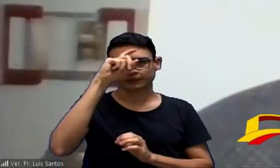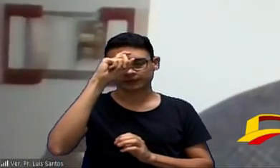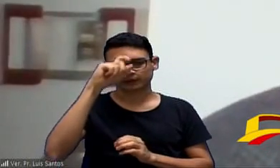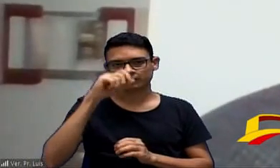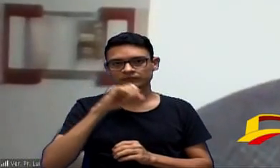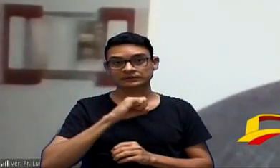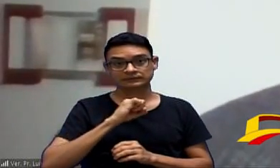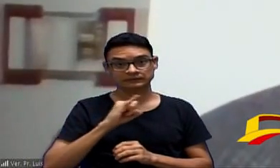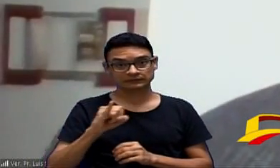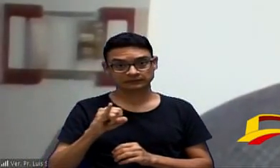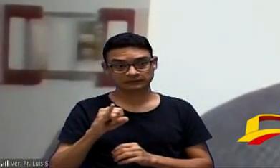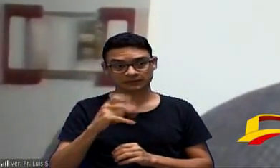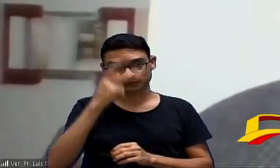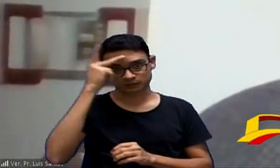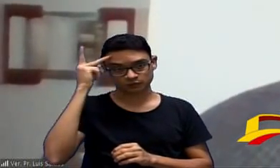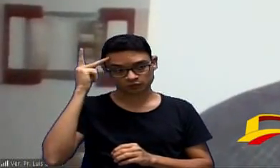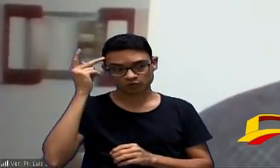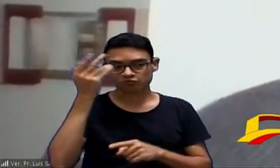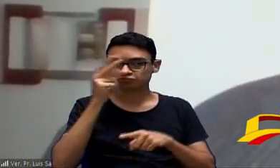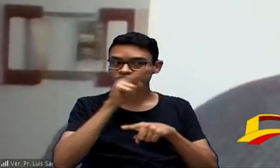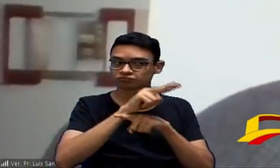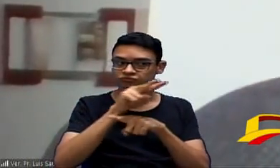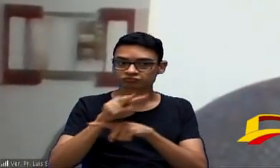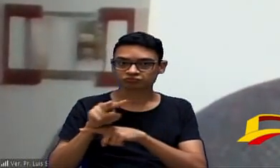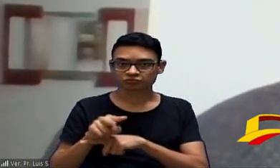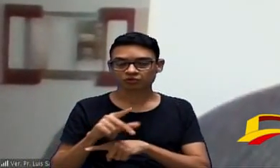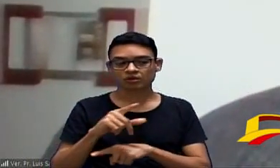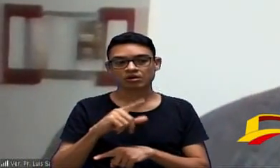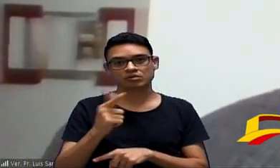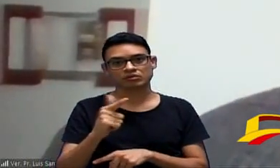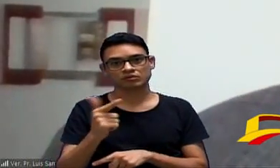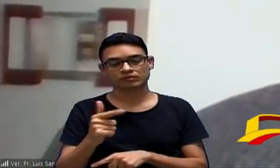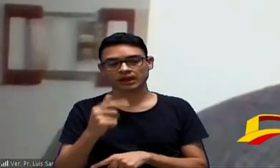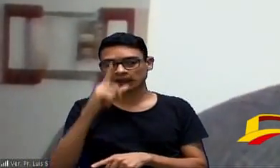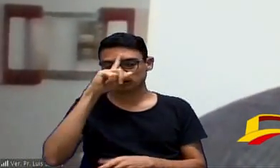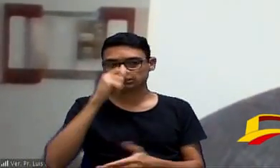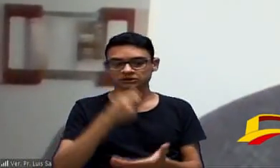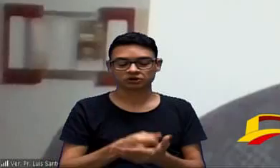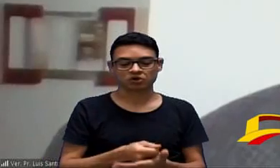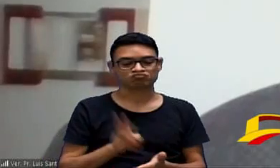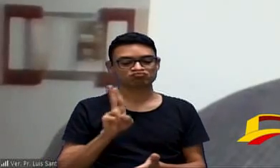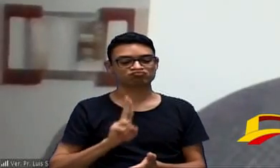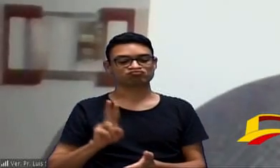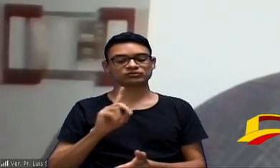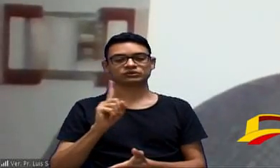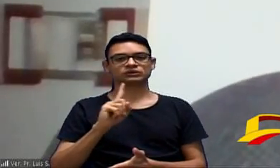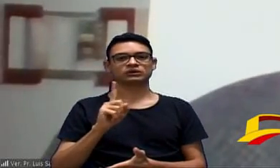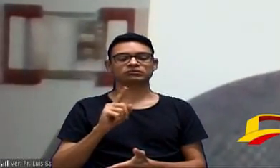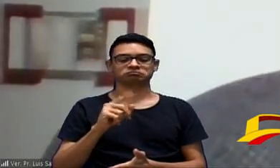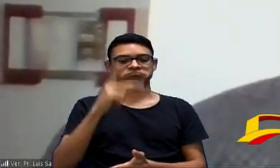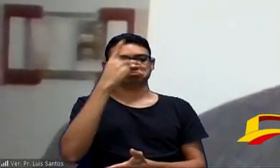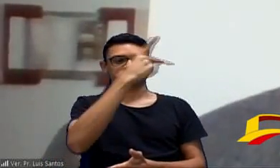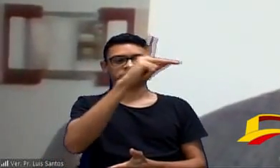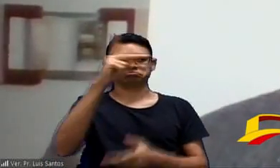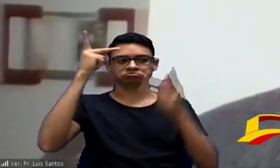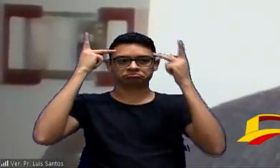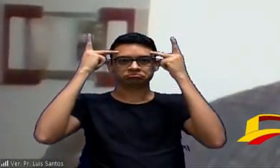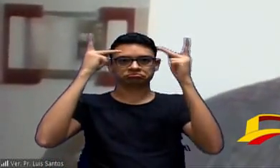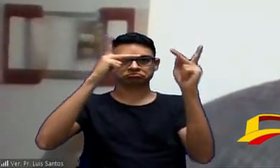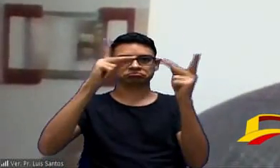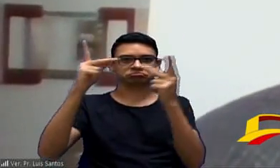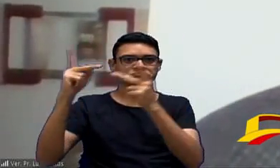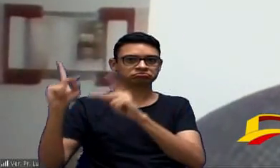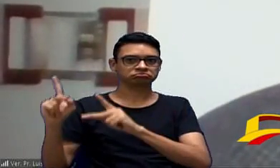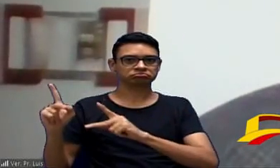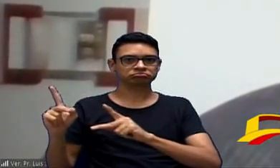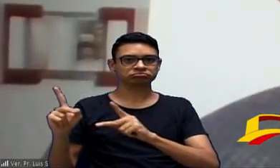essas estruturas quando estiver pronto, aí é uma decisão deles, cada um que toma. Ah, não, porque vem dos rodeios o valor.